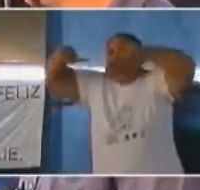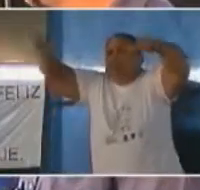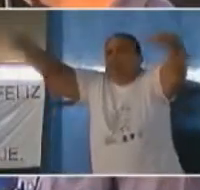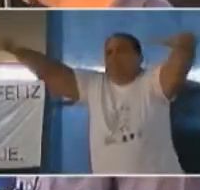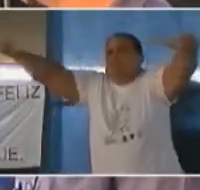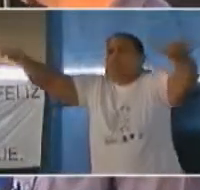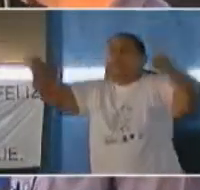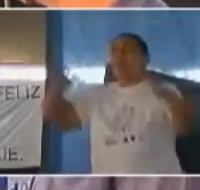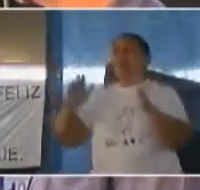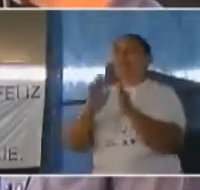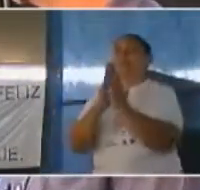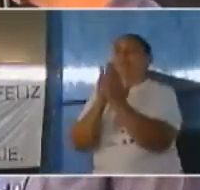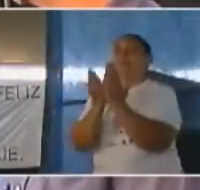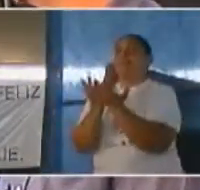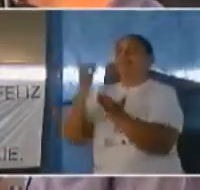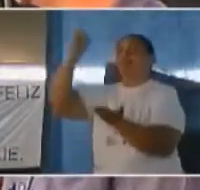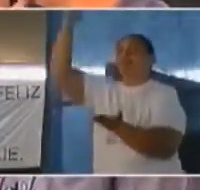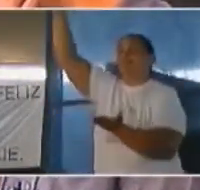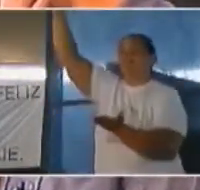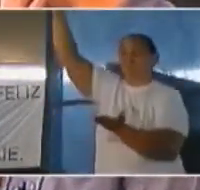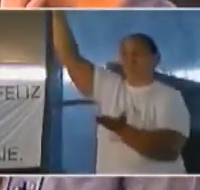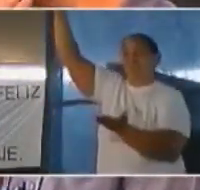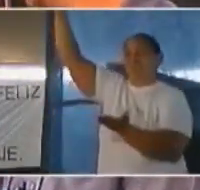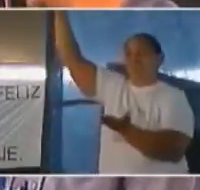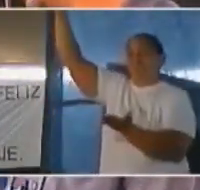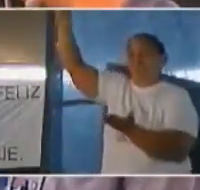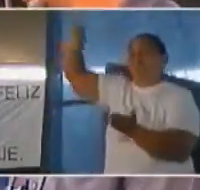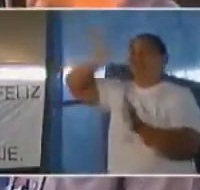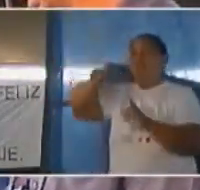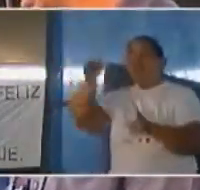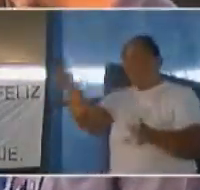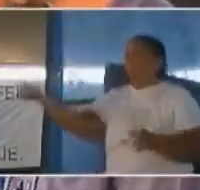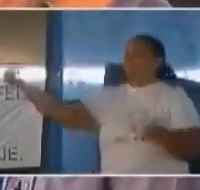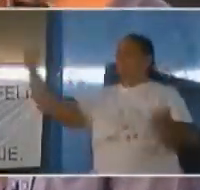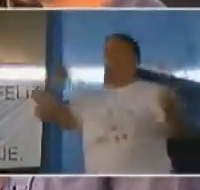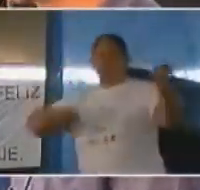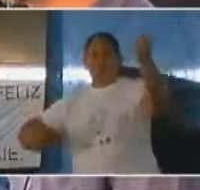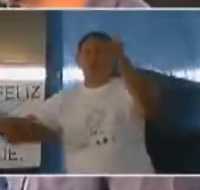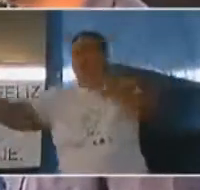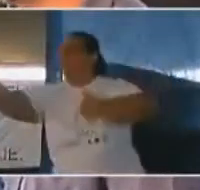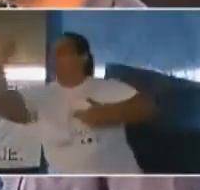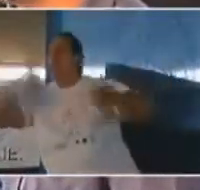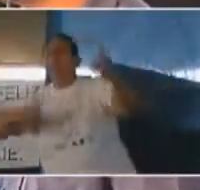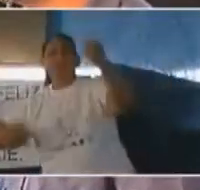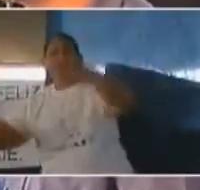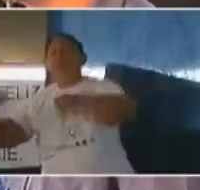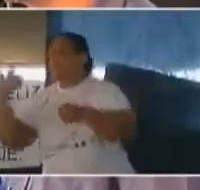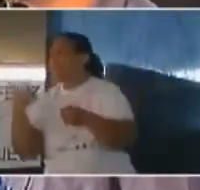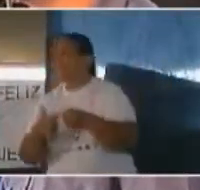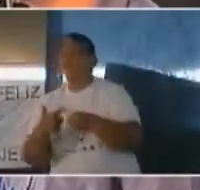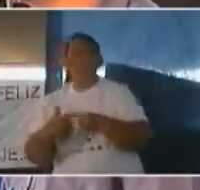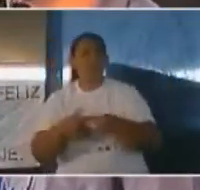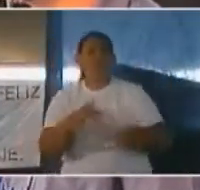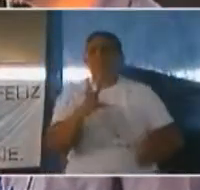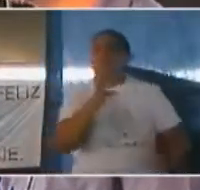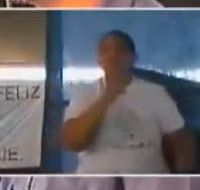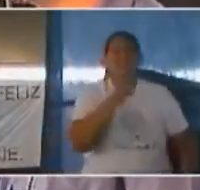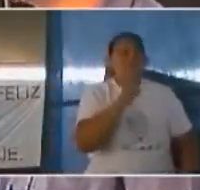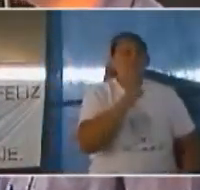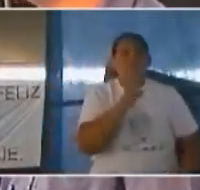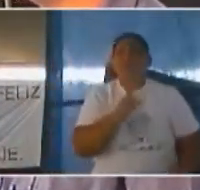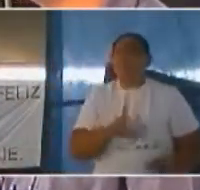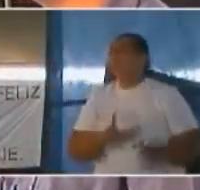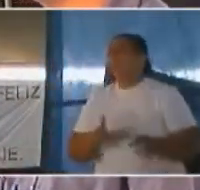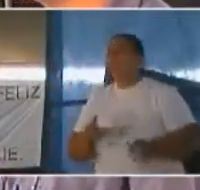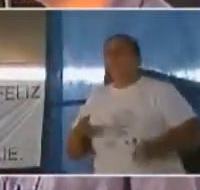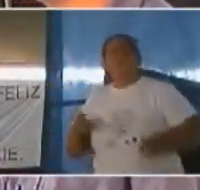a intenção. A gente veio para o Congrenage, a gente veio conhecer novas culturas, a gente veio se deslocou, viajou